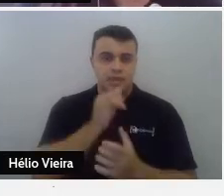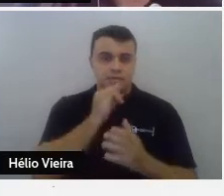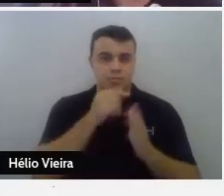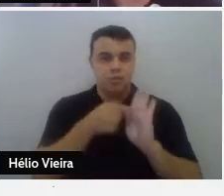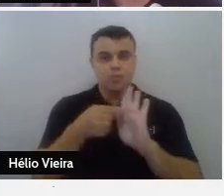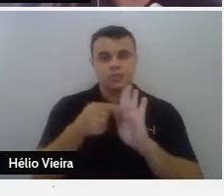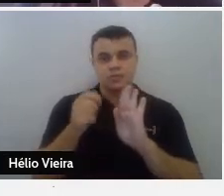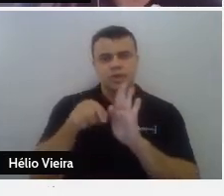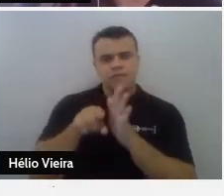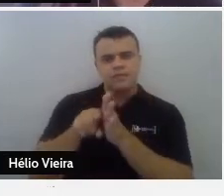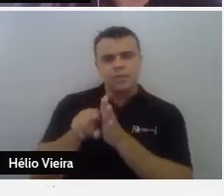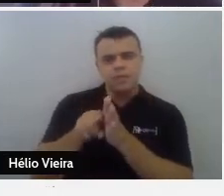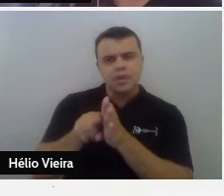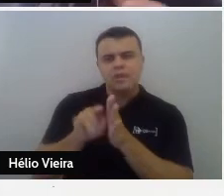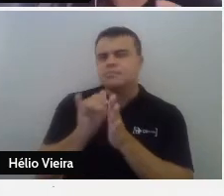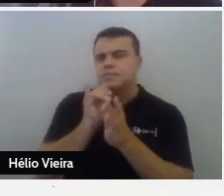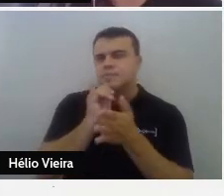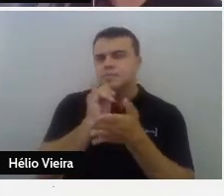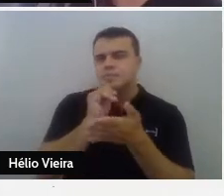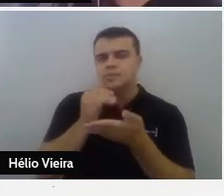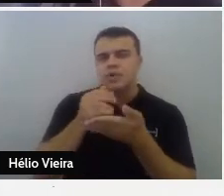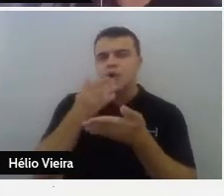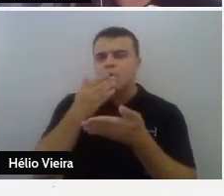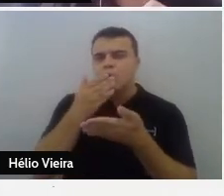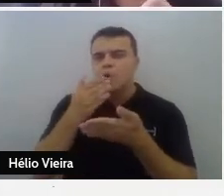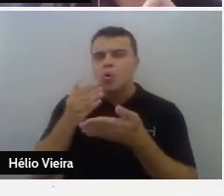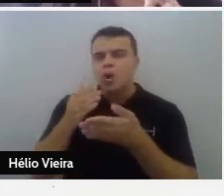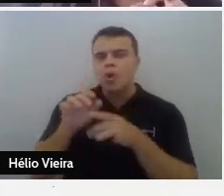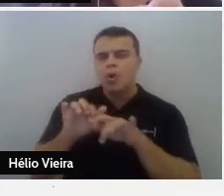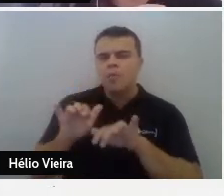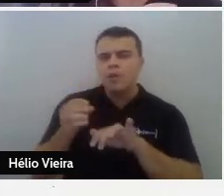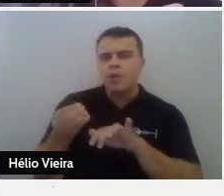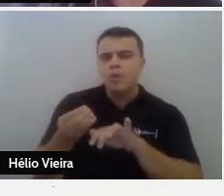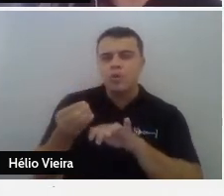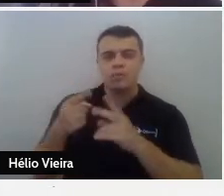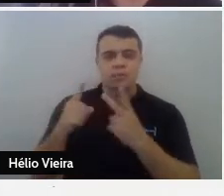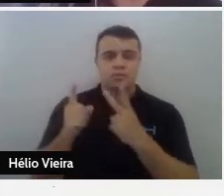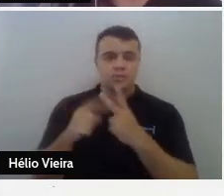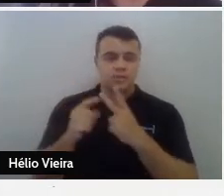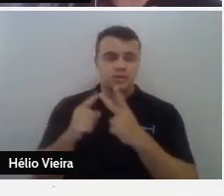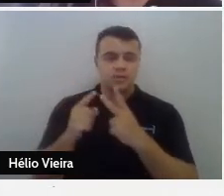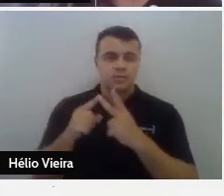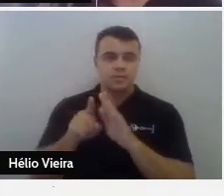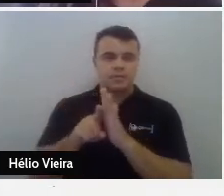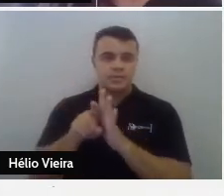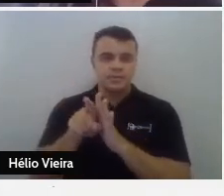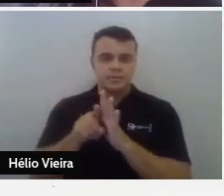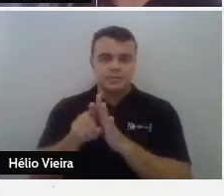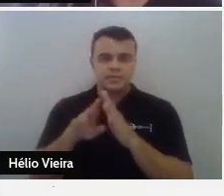consegue filtrar o tipo de comentários, a gente consegue filtrar